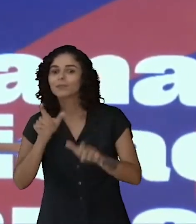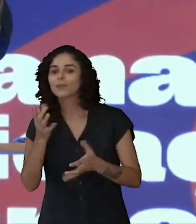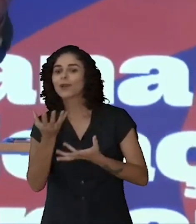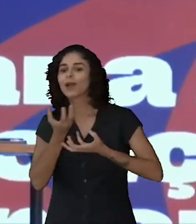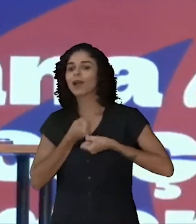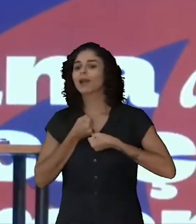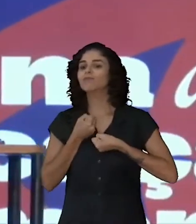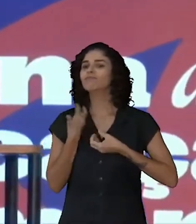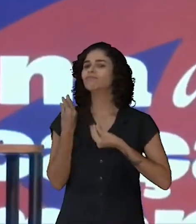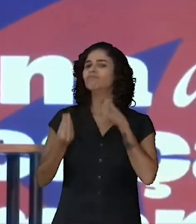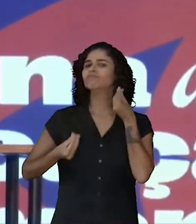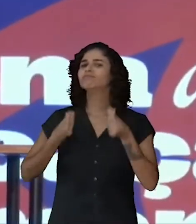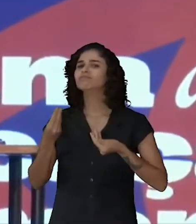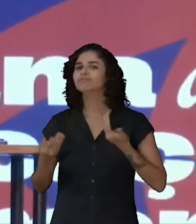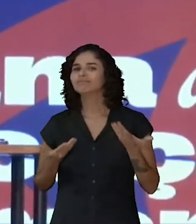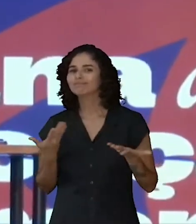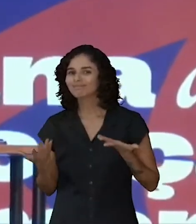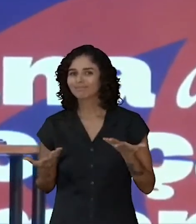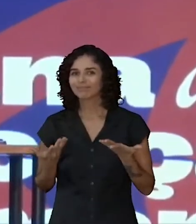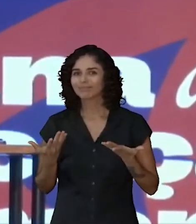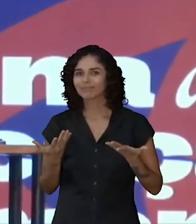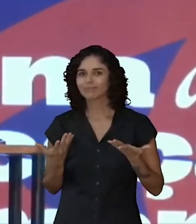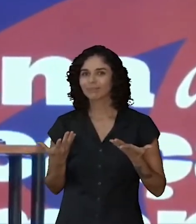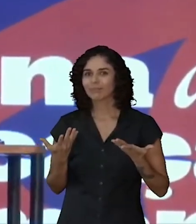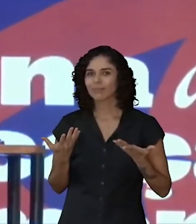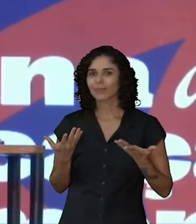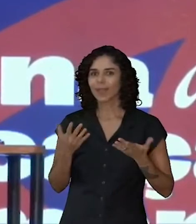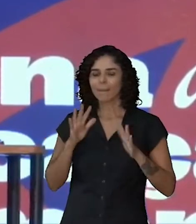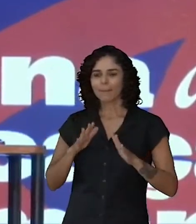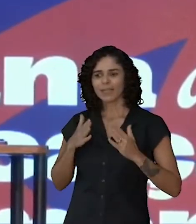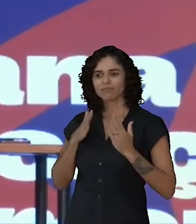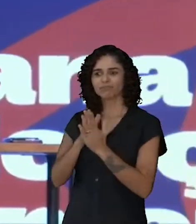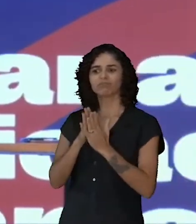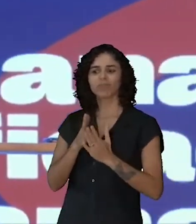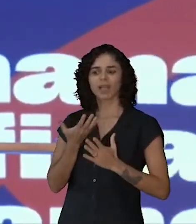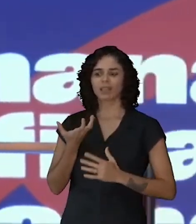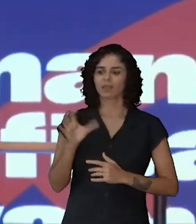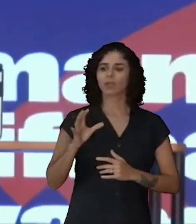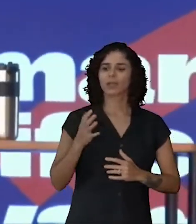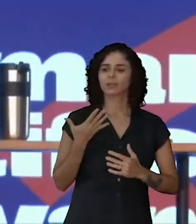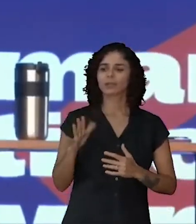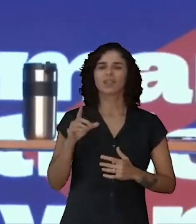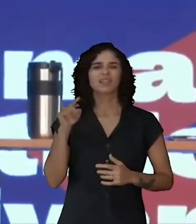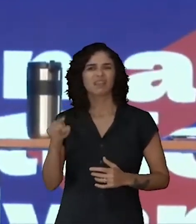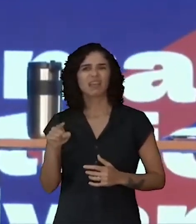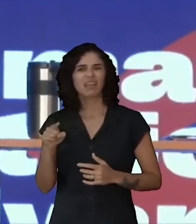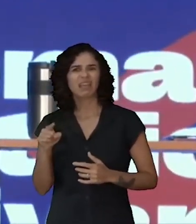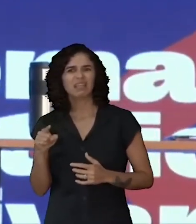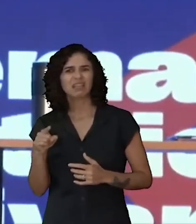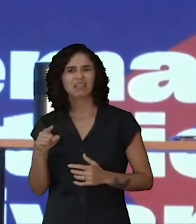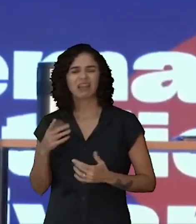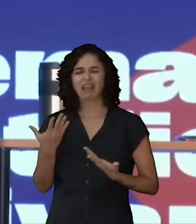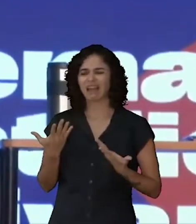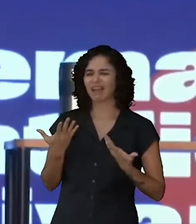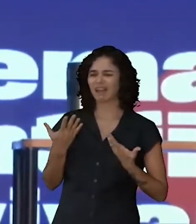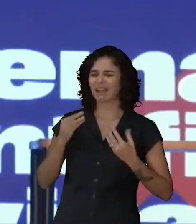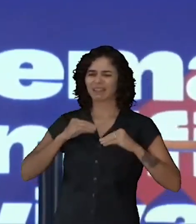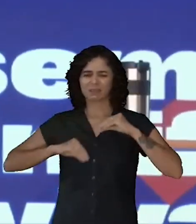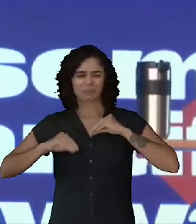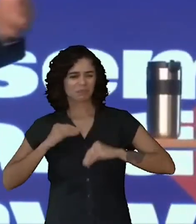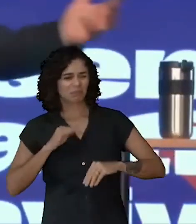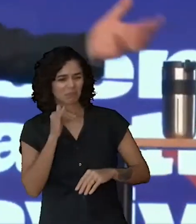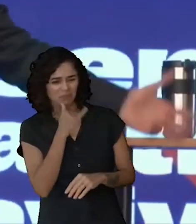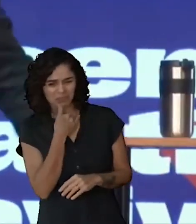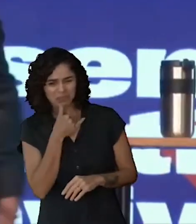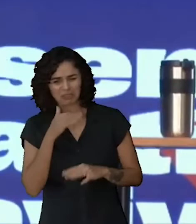foi rejeitado, ele não faz drama. Ele não vai para Deus em depressão e fala,